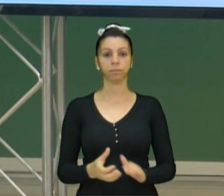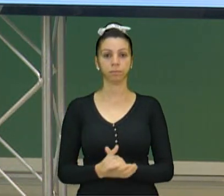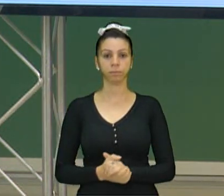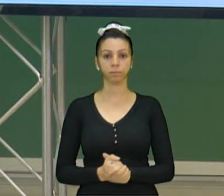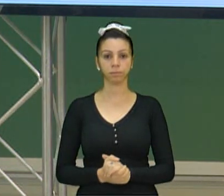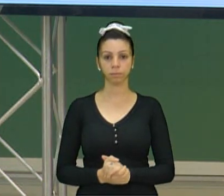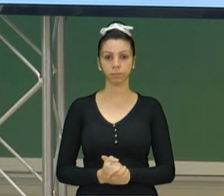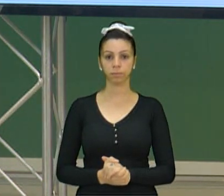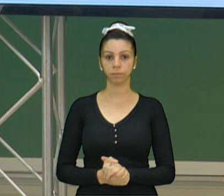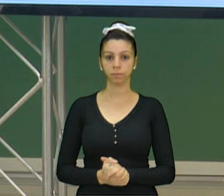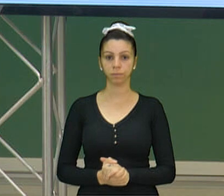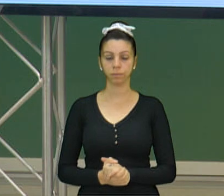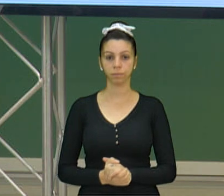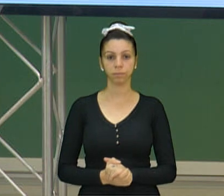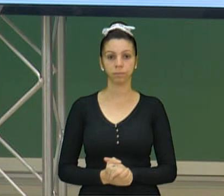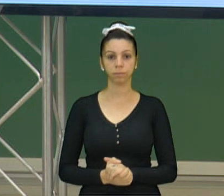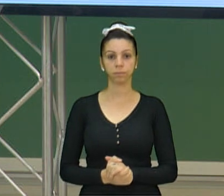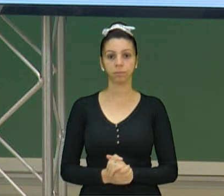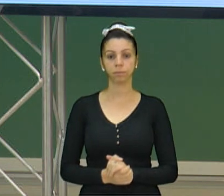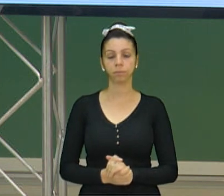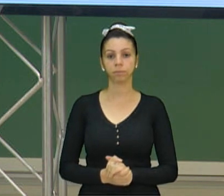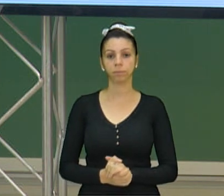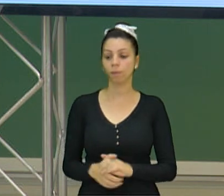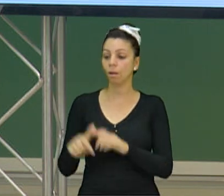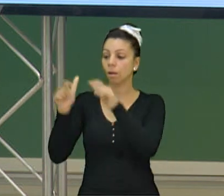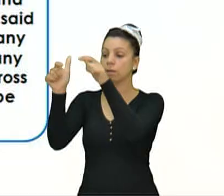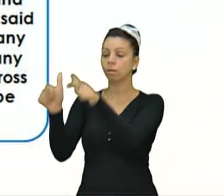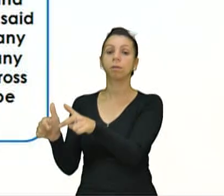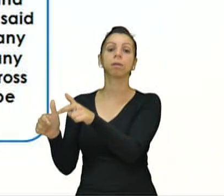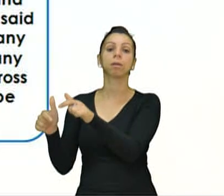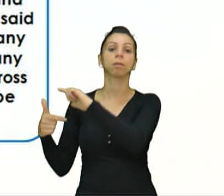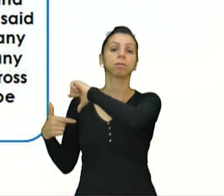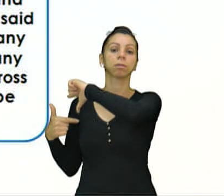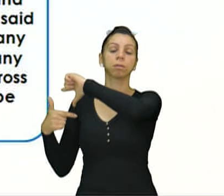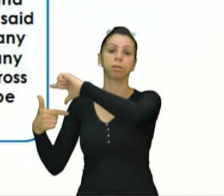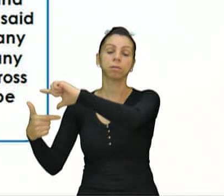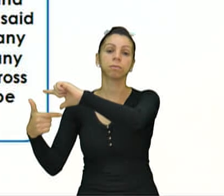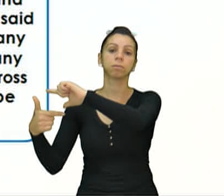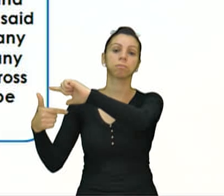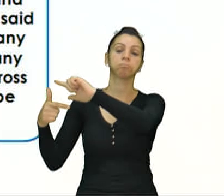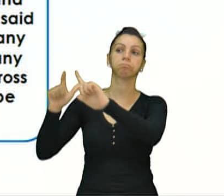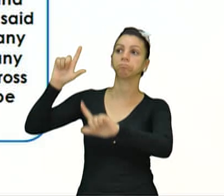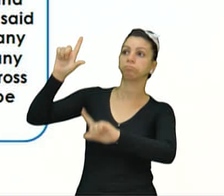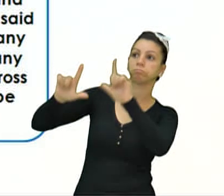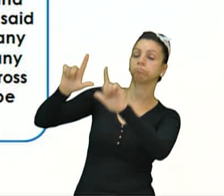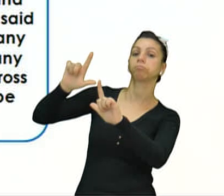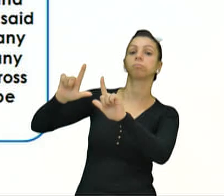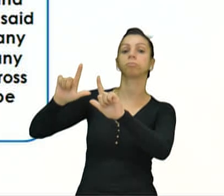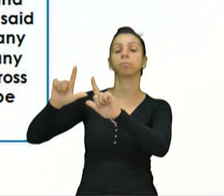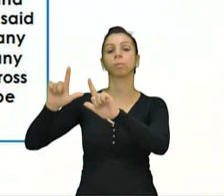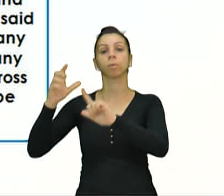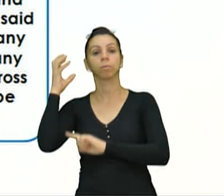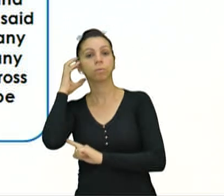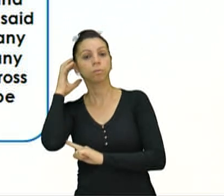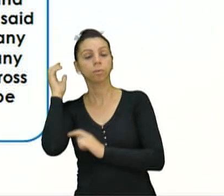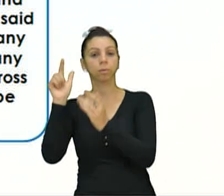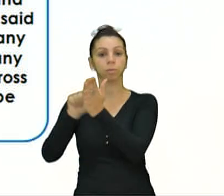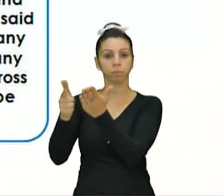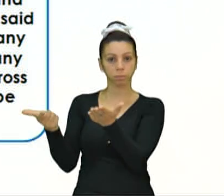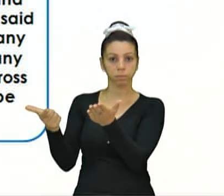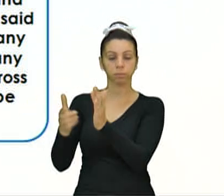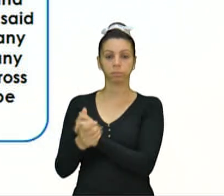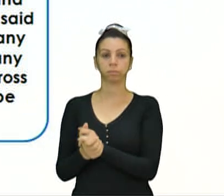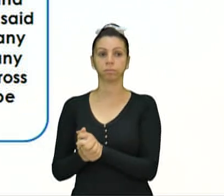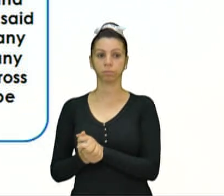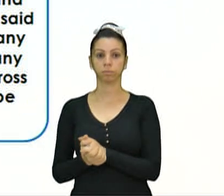newspapers and radio, aonde era uma mídia mais tradicional, televisão, jornal e rádio. Em